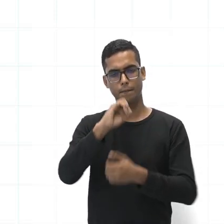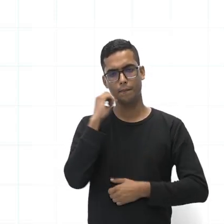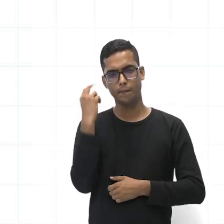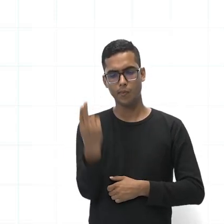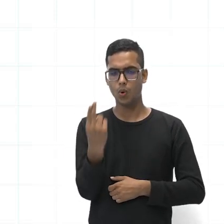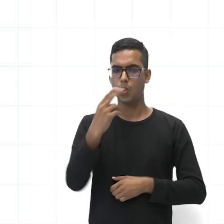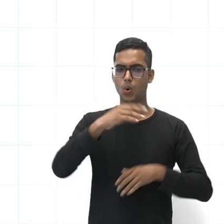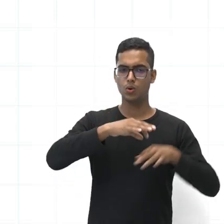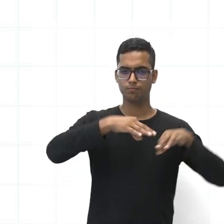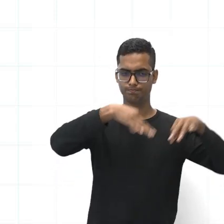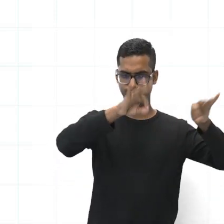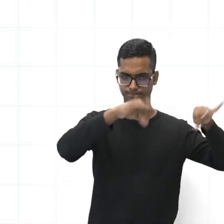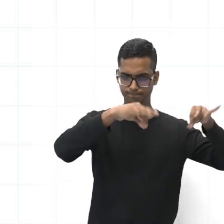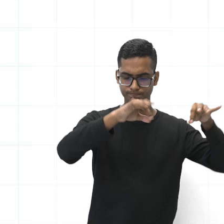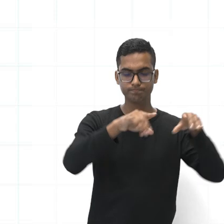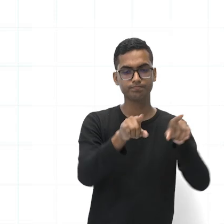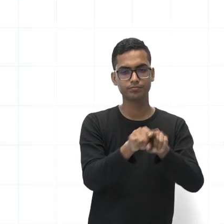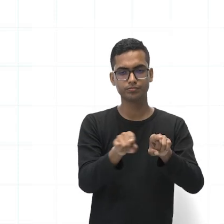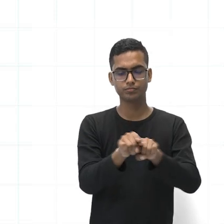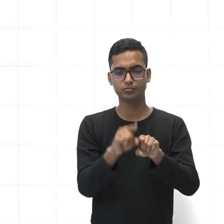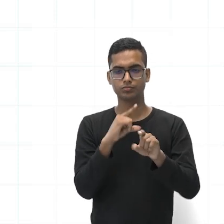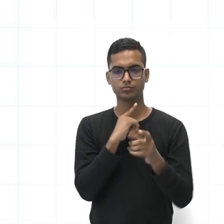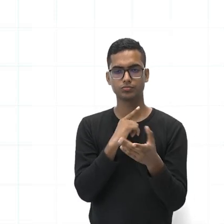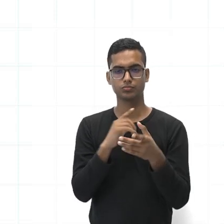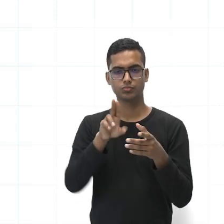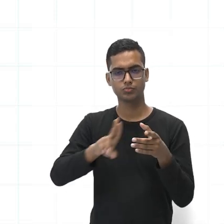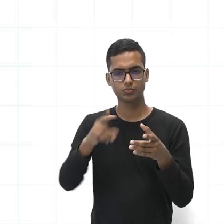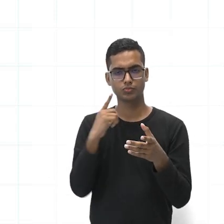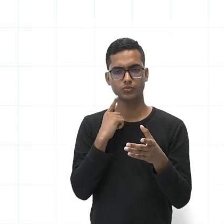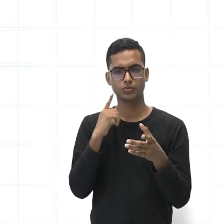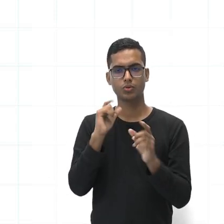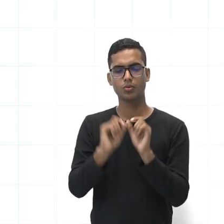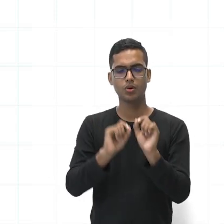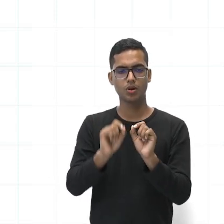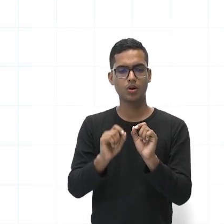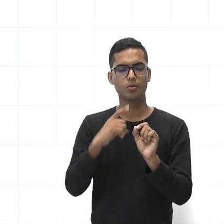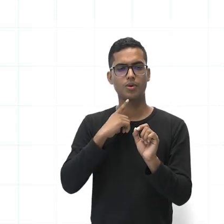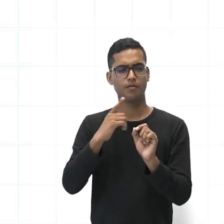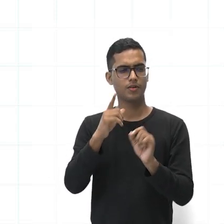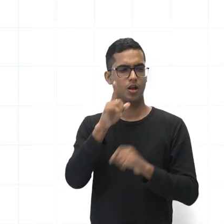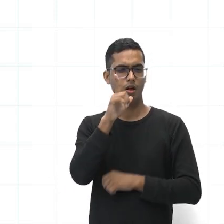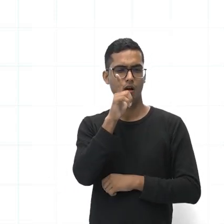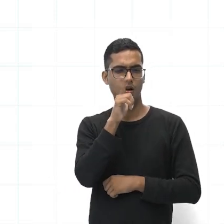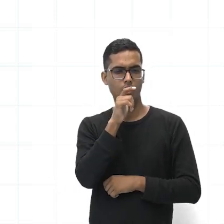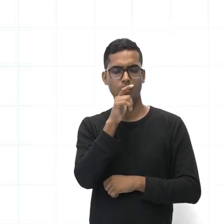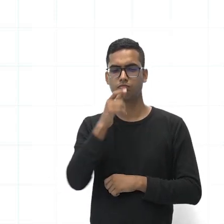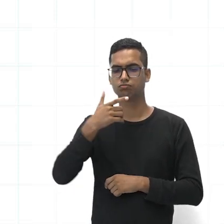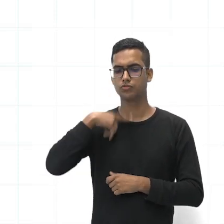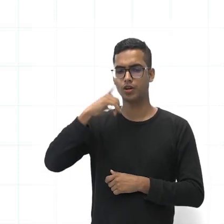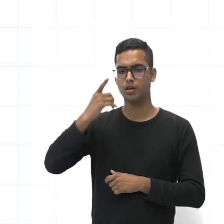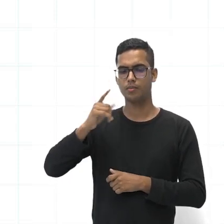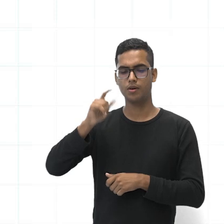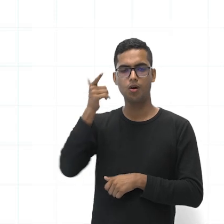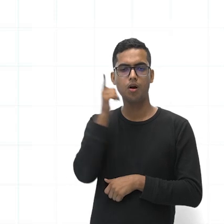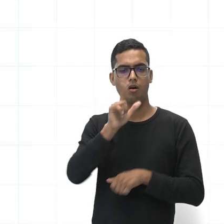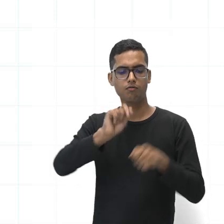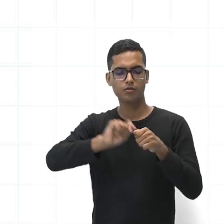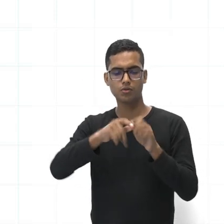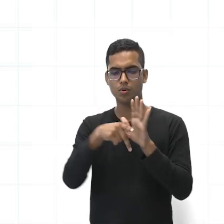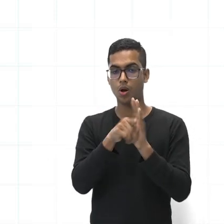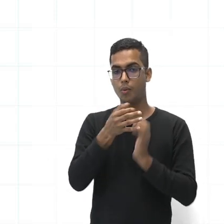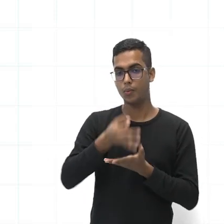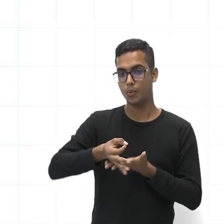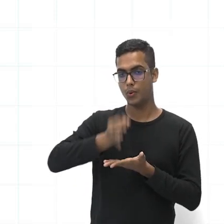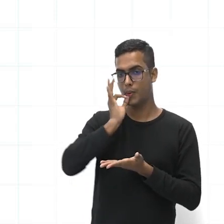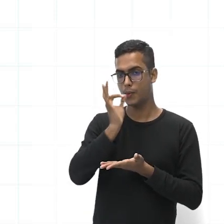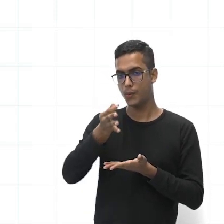casa para fazer o quê? O nosso café, certo? Que vai separar o pó, vai passar o